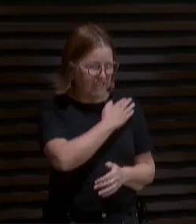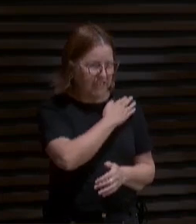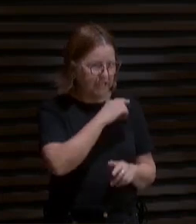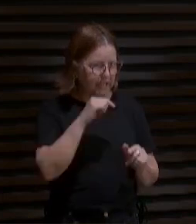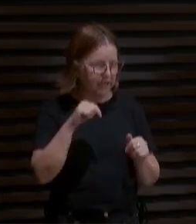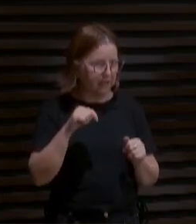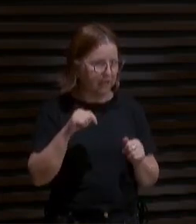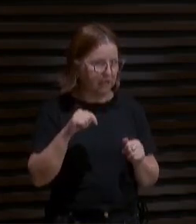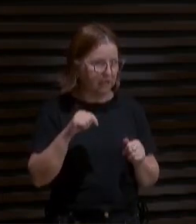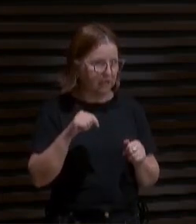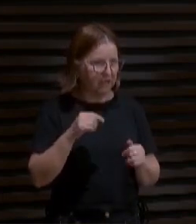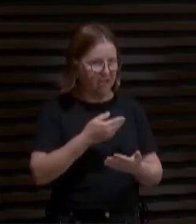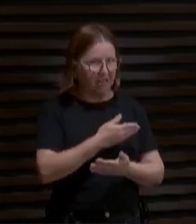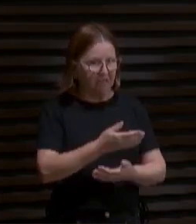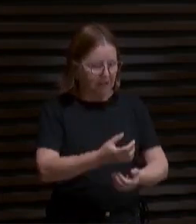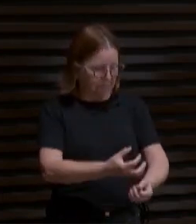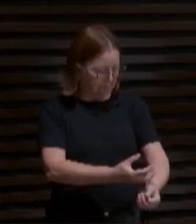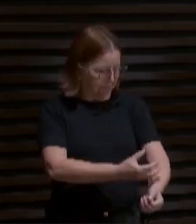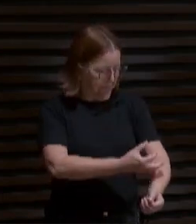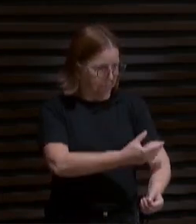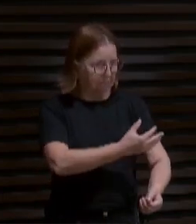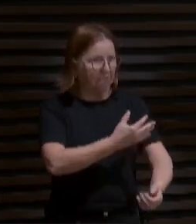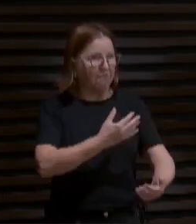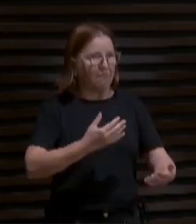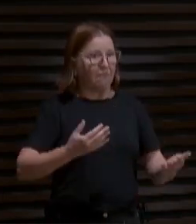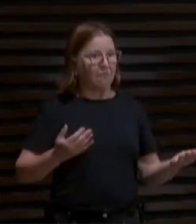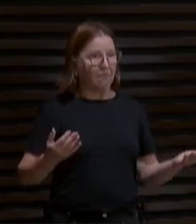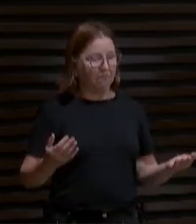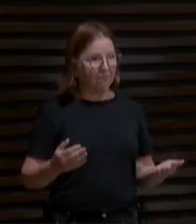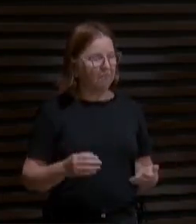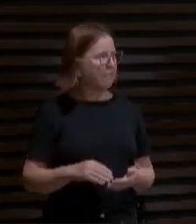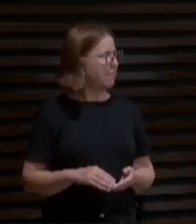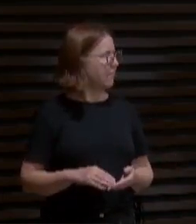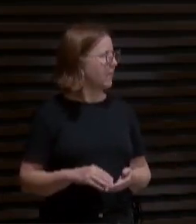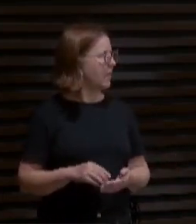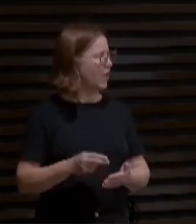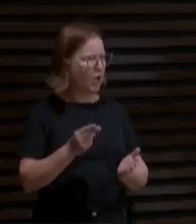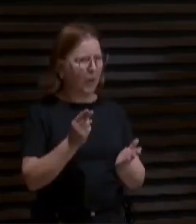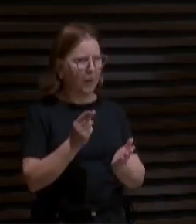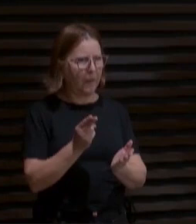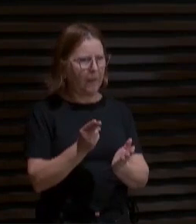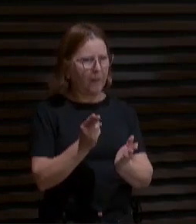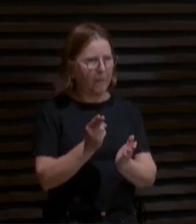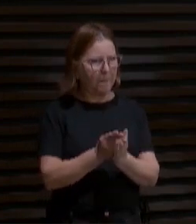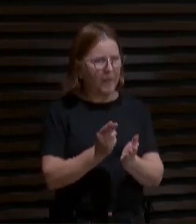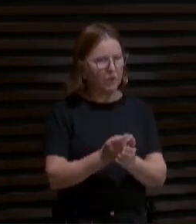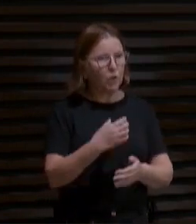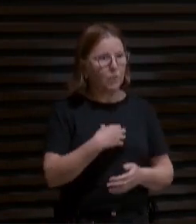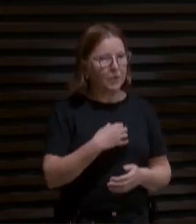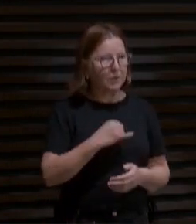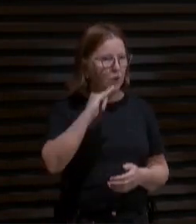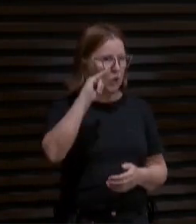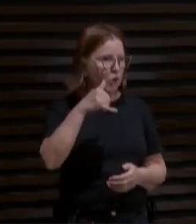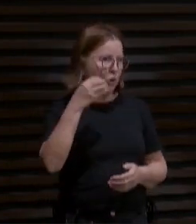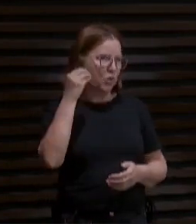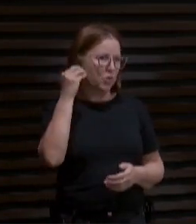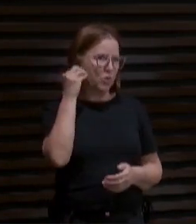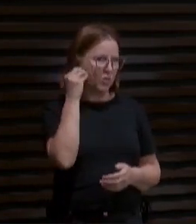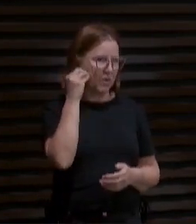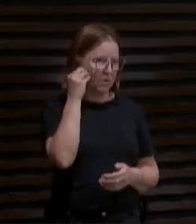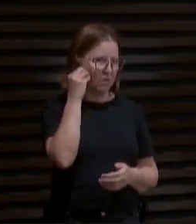vocês ficariam arrepiados. É o mesmo comportamento de Judas